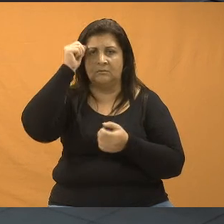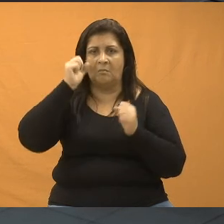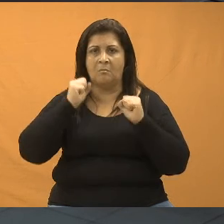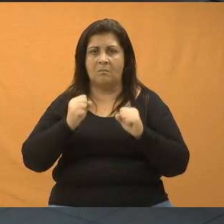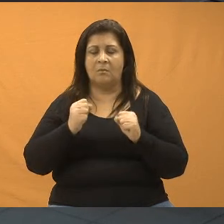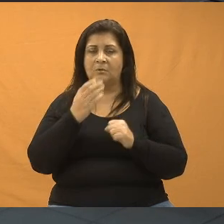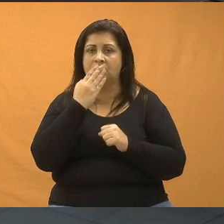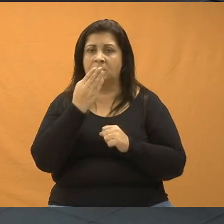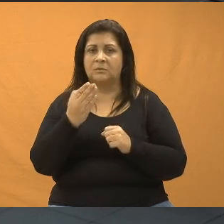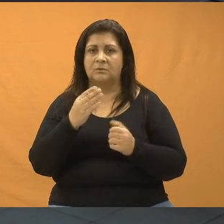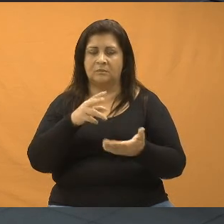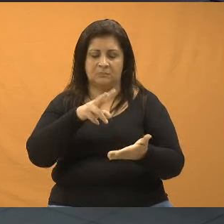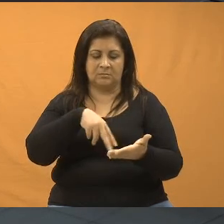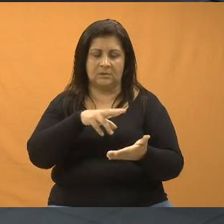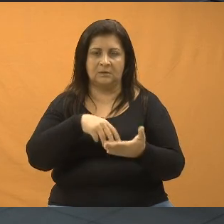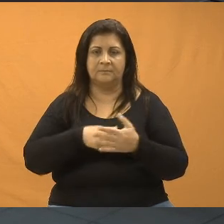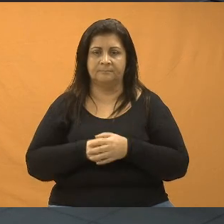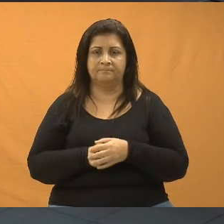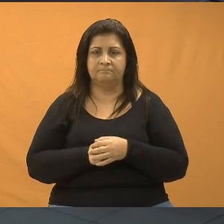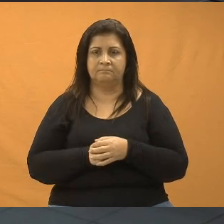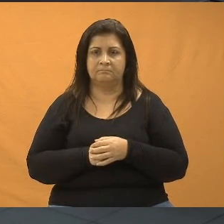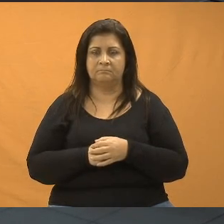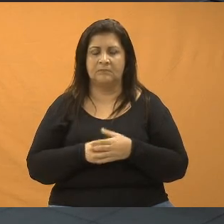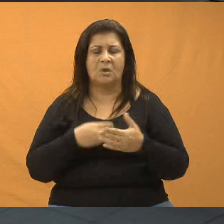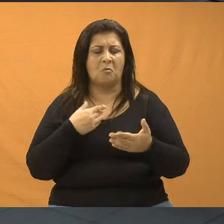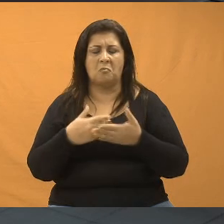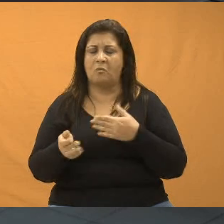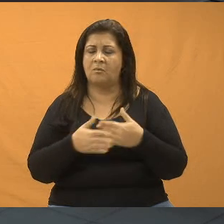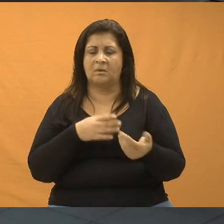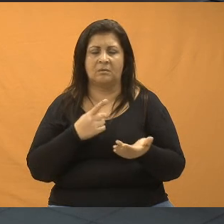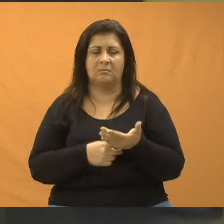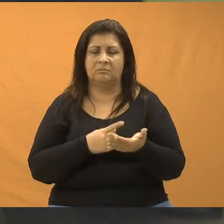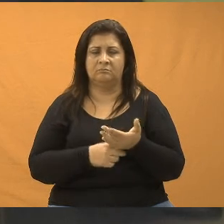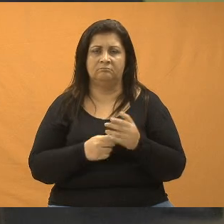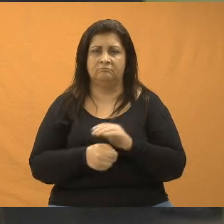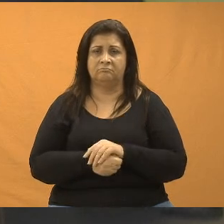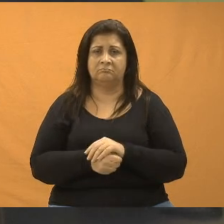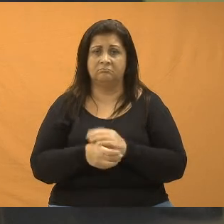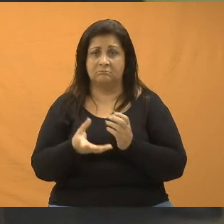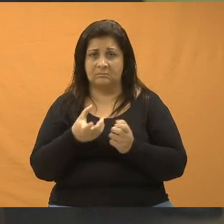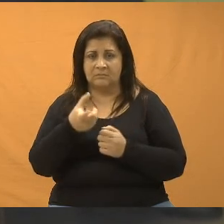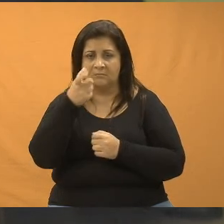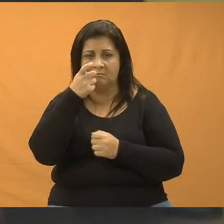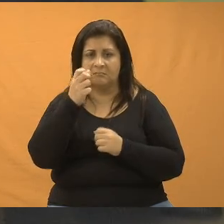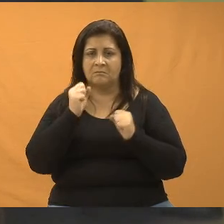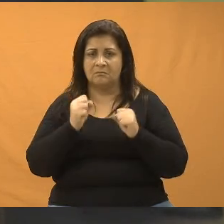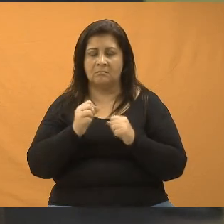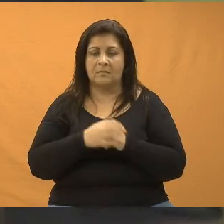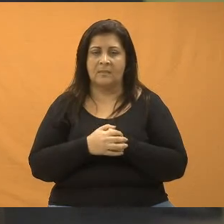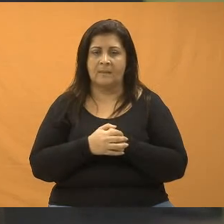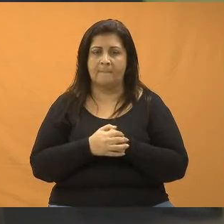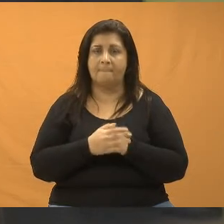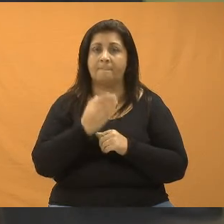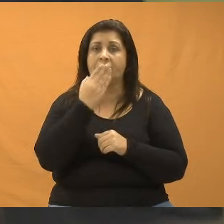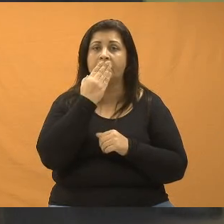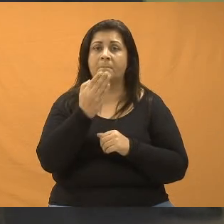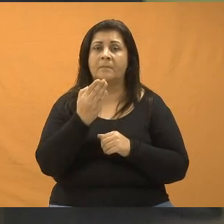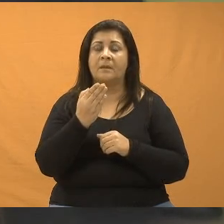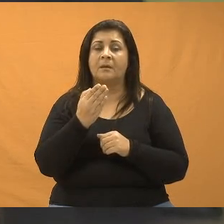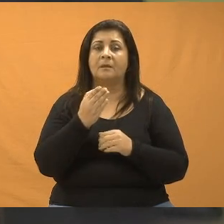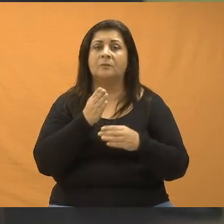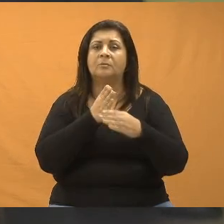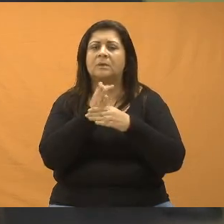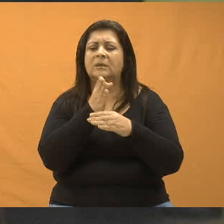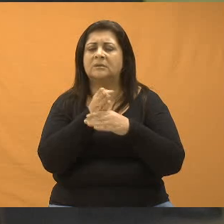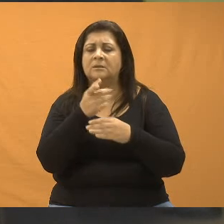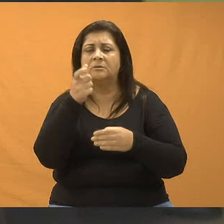por lei de acesso à informação. Então, qualquer contrato que o senhor tenha interesse, só protocolar um pedido de acesso à informação